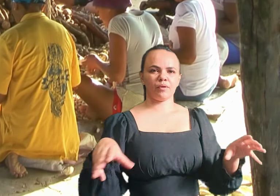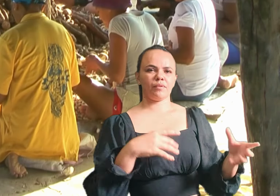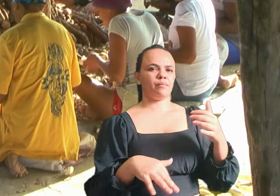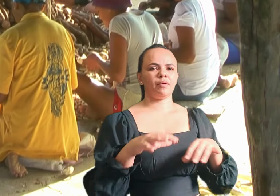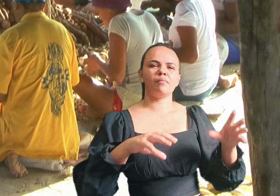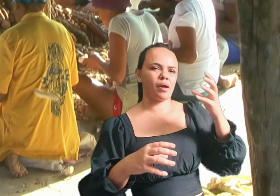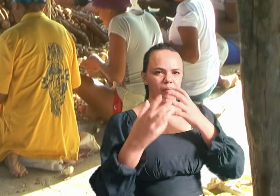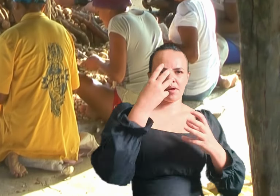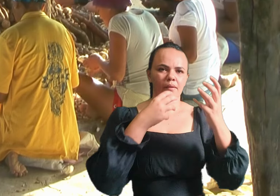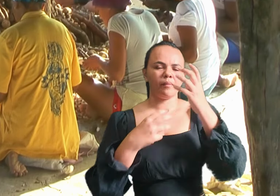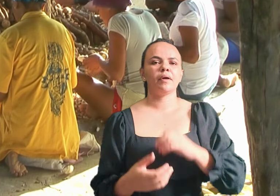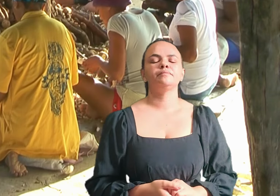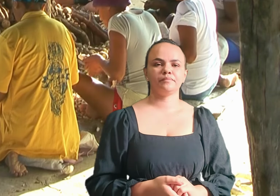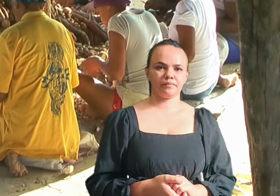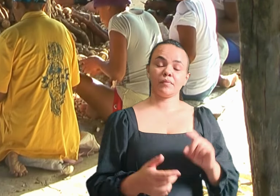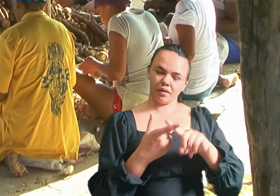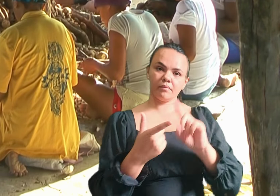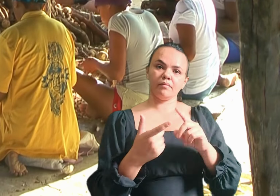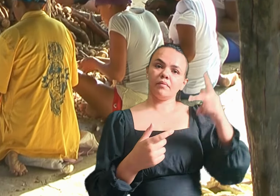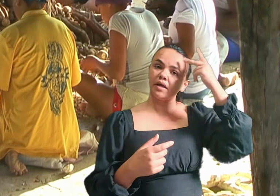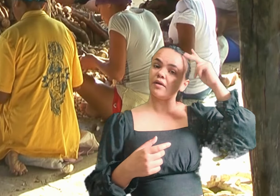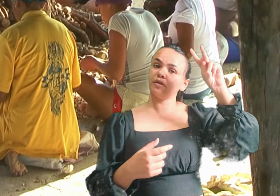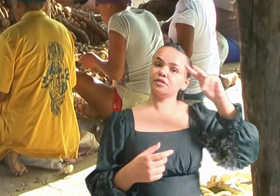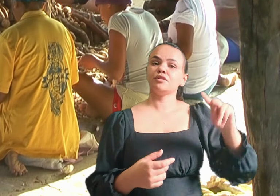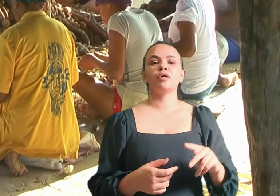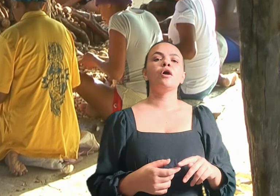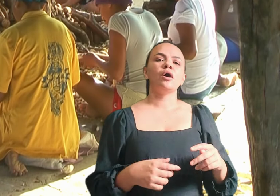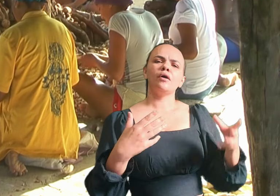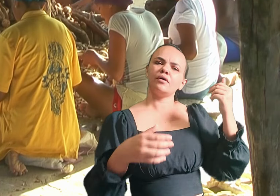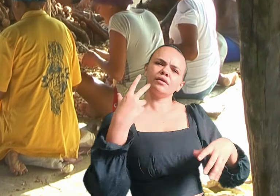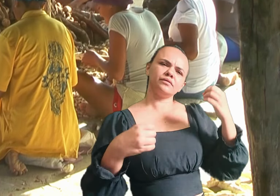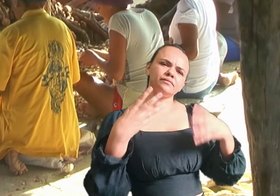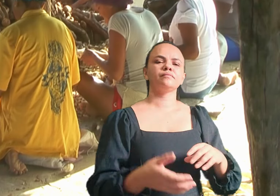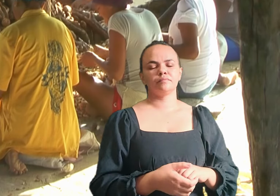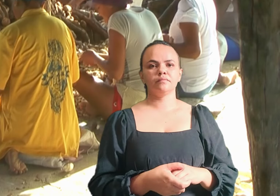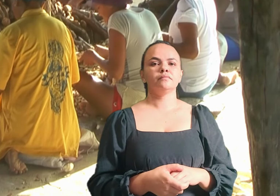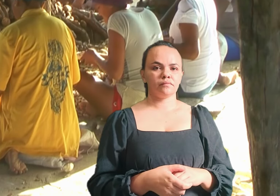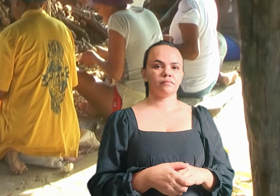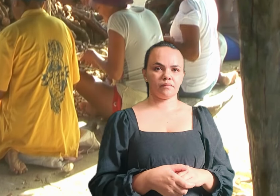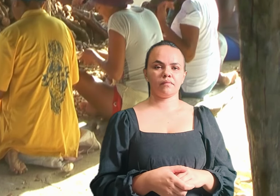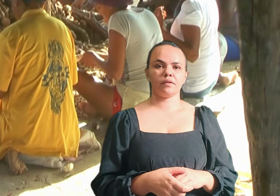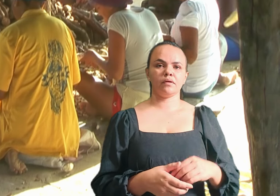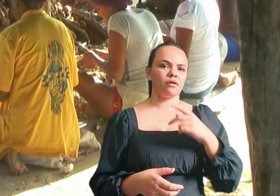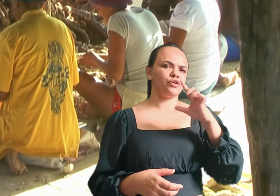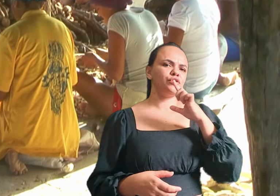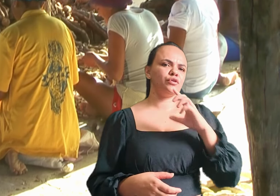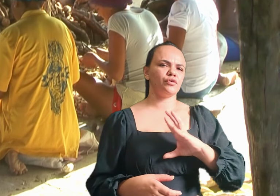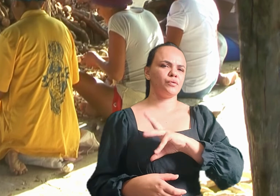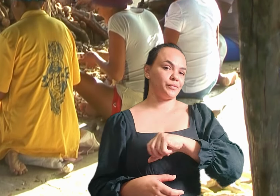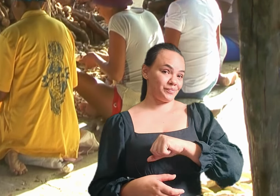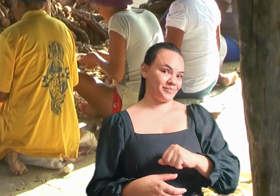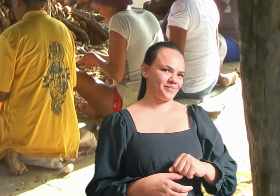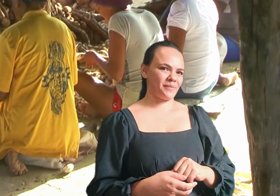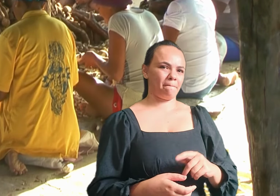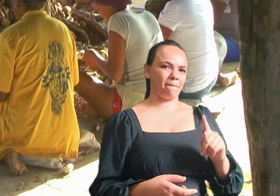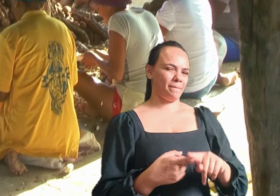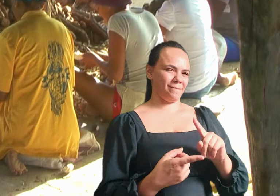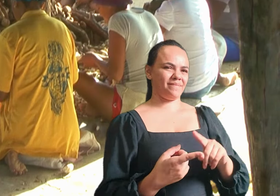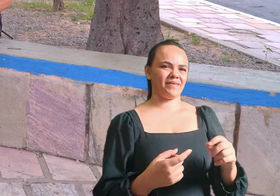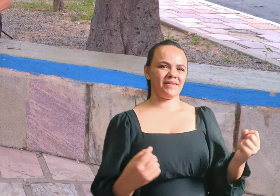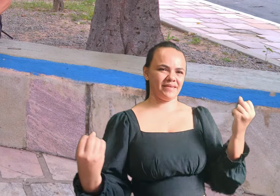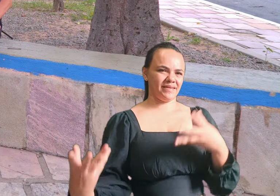eh também contando histórias eh contando romances de vez em quando